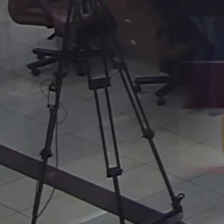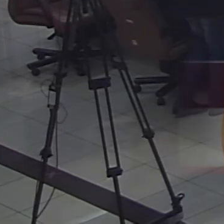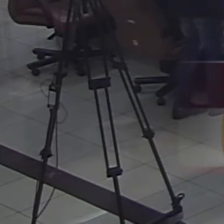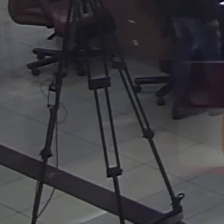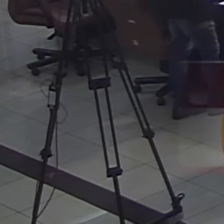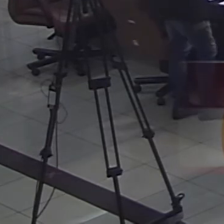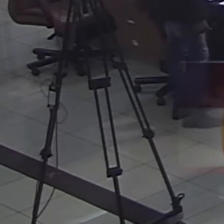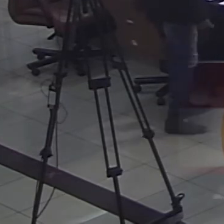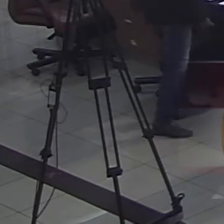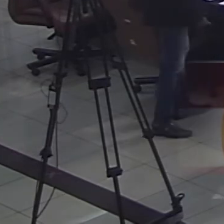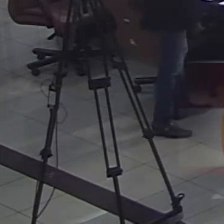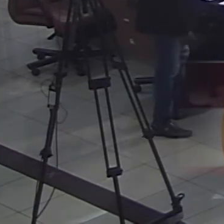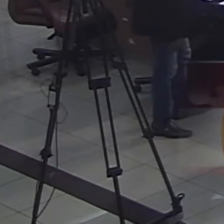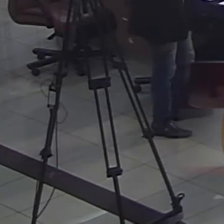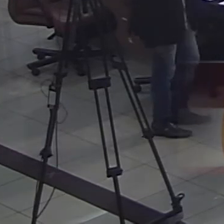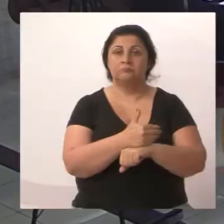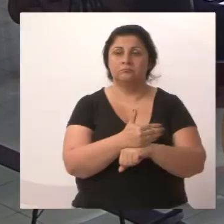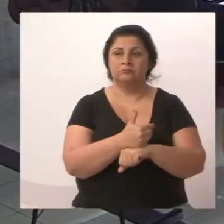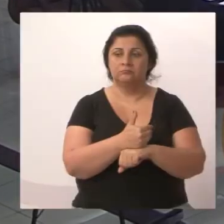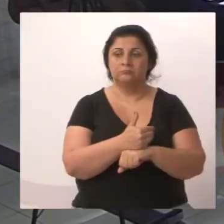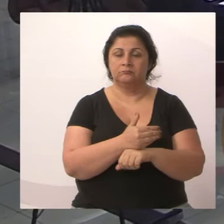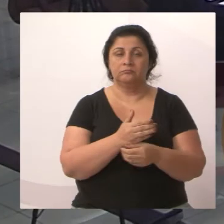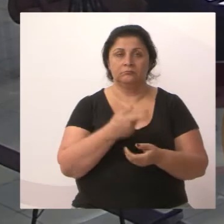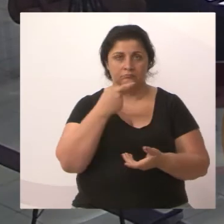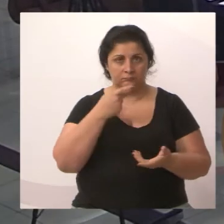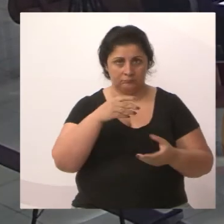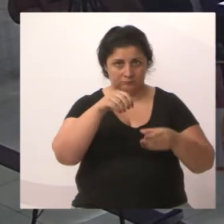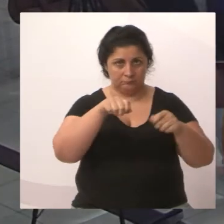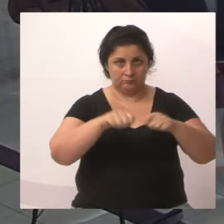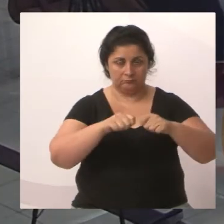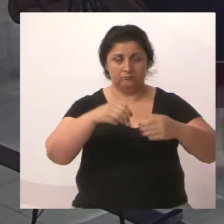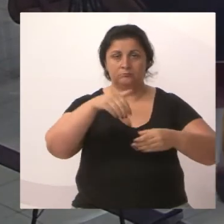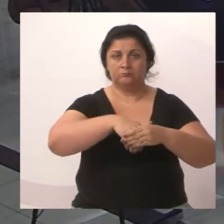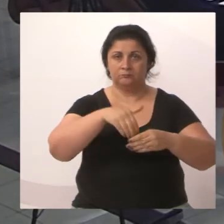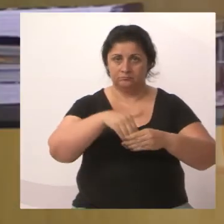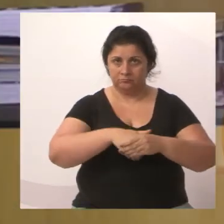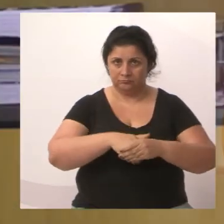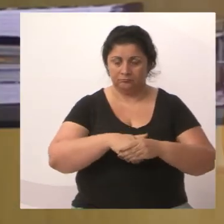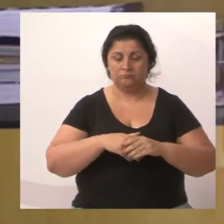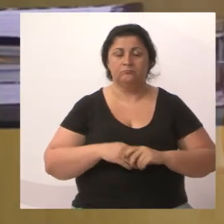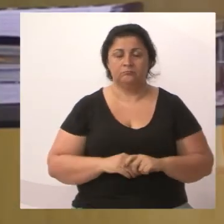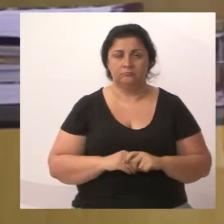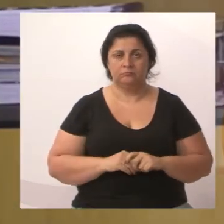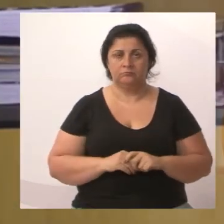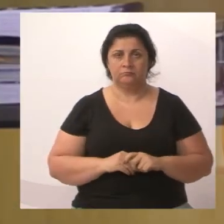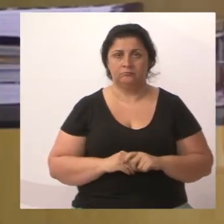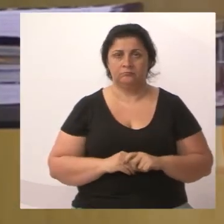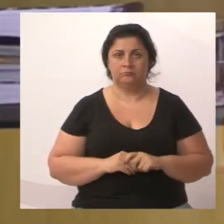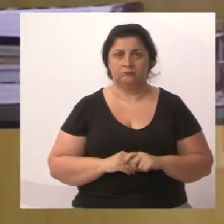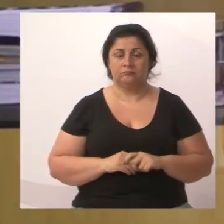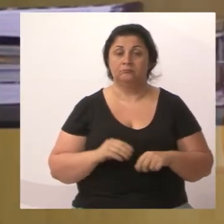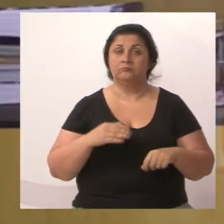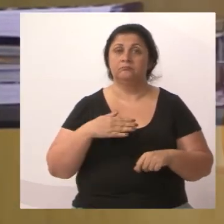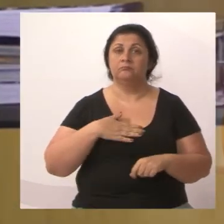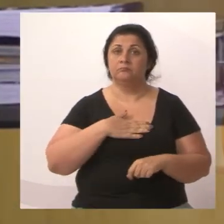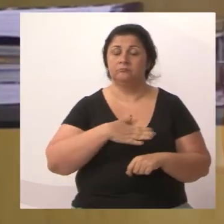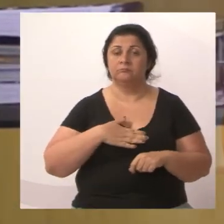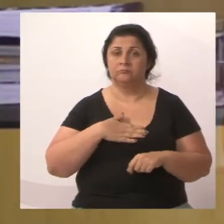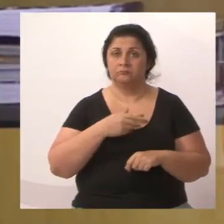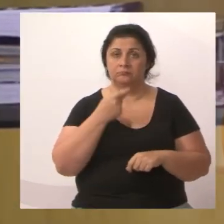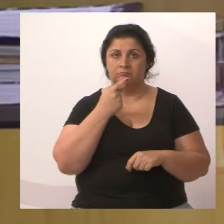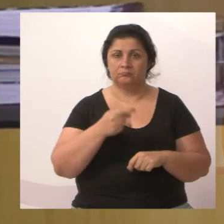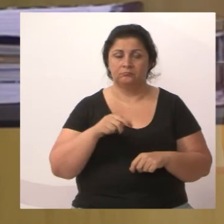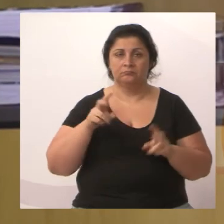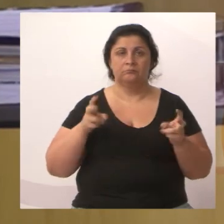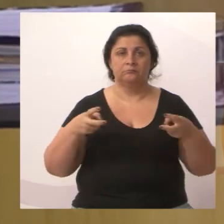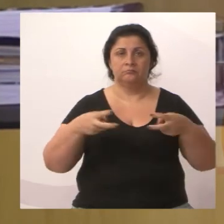Antes de procedermos à votação do parecer do Egrégio Tribunal de Contas do Estado de São Paulo, gostaria de registrar que esta